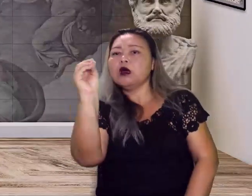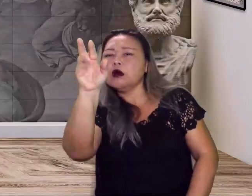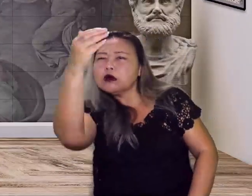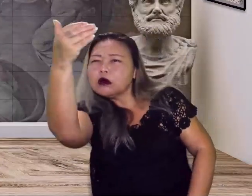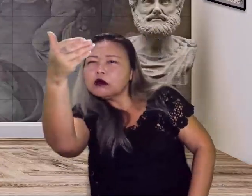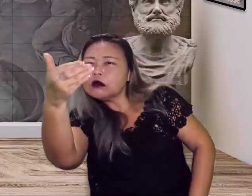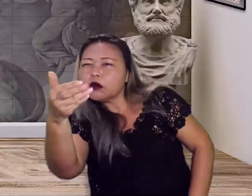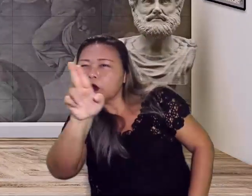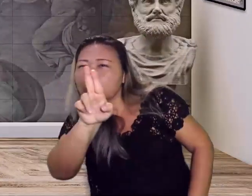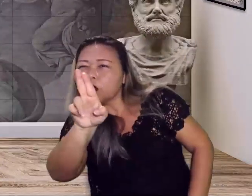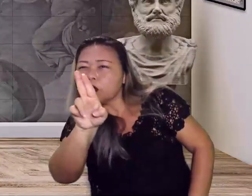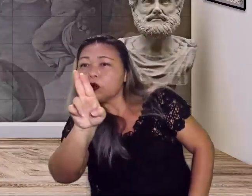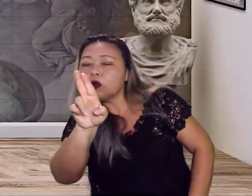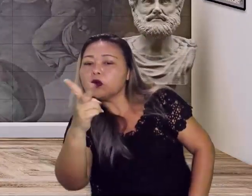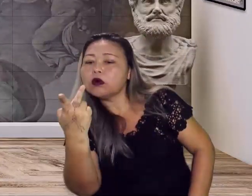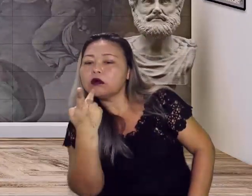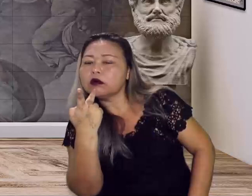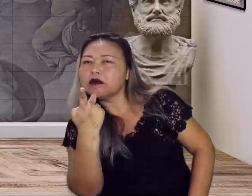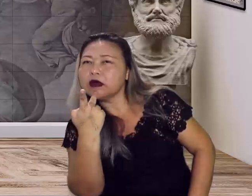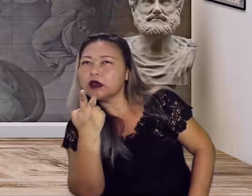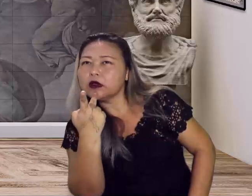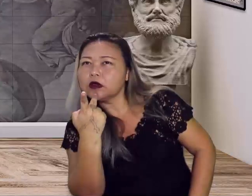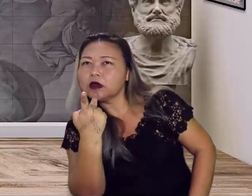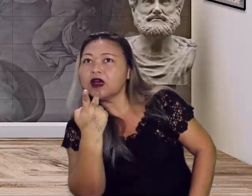lá no vestibular, mas aí eu já digo que